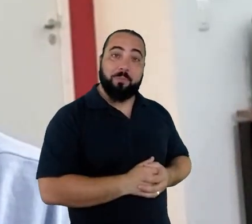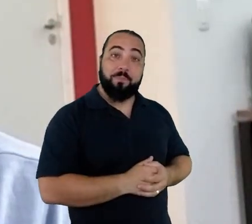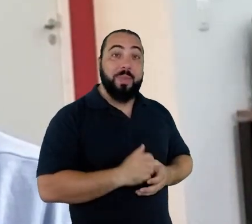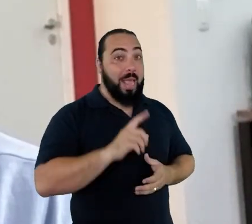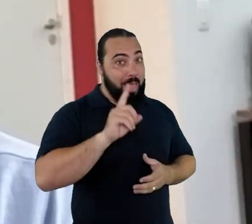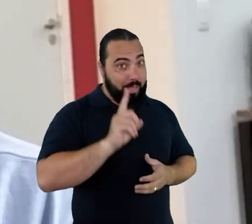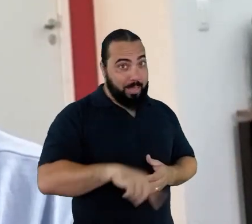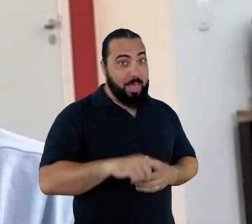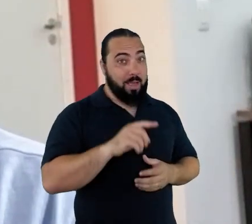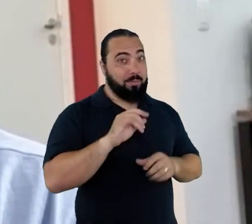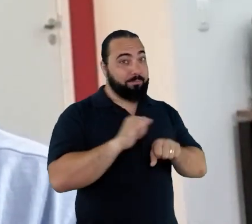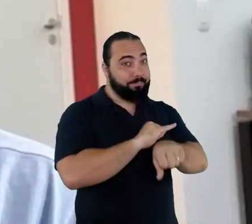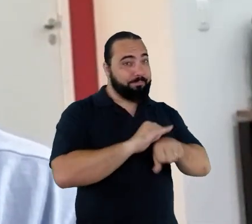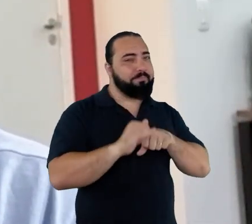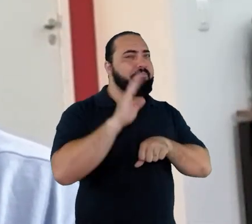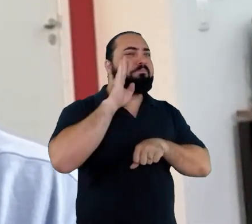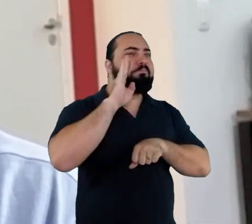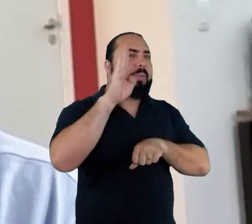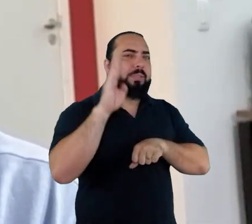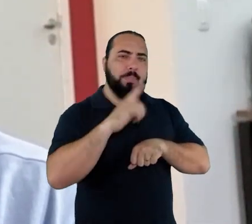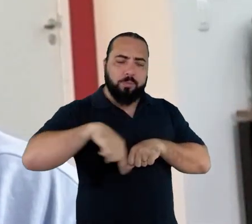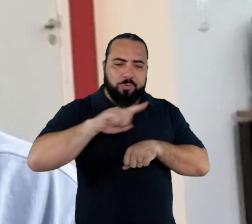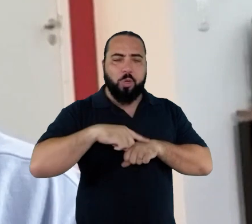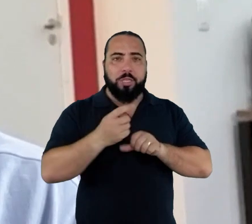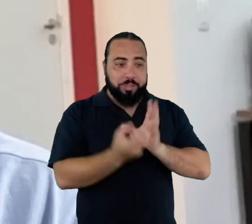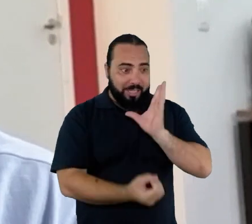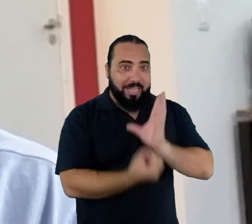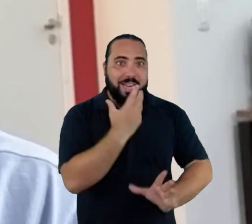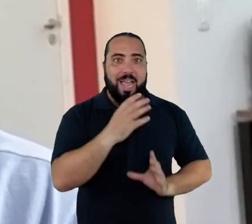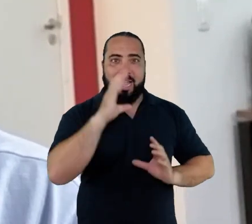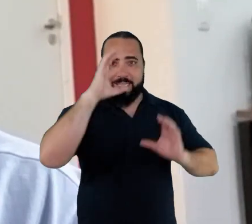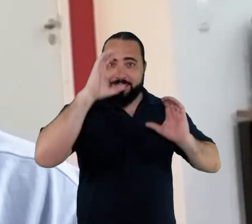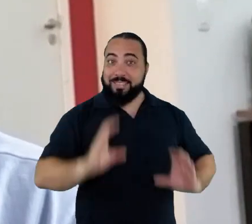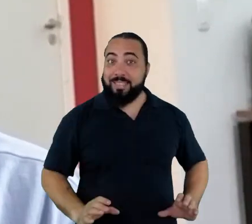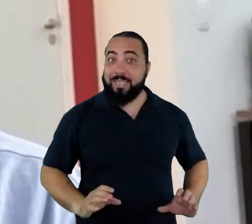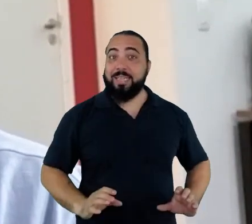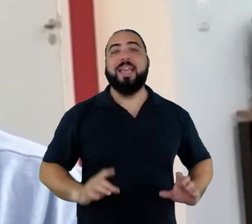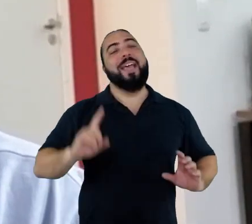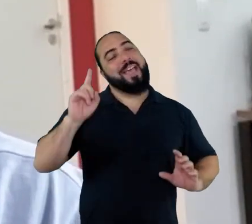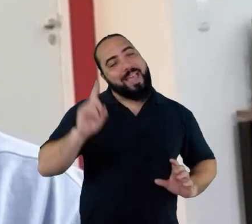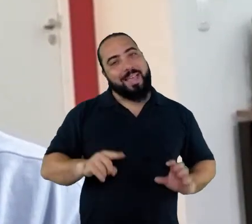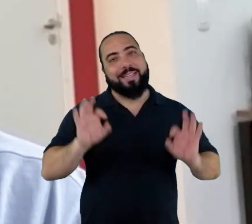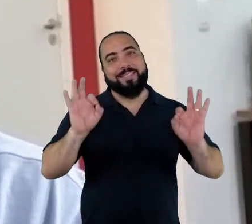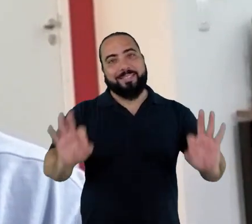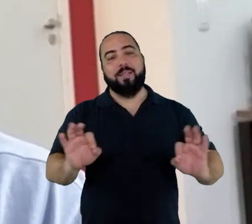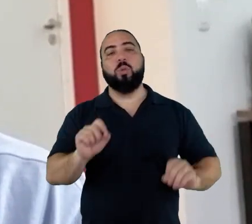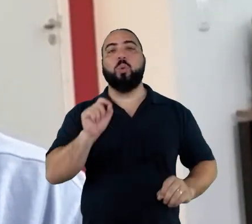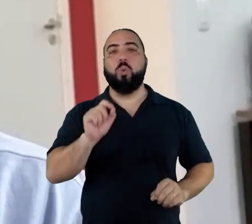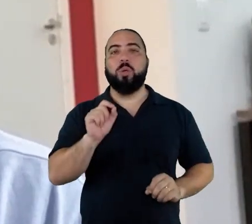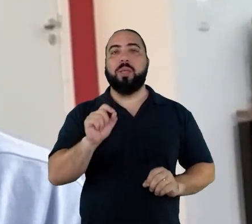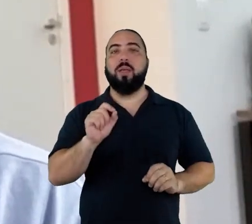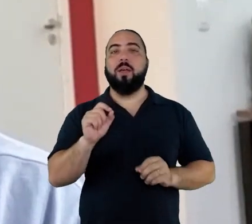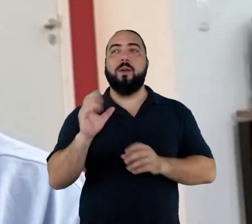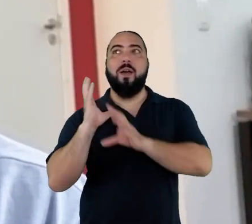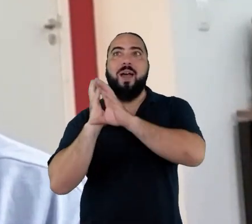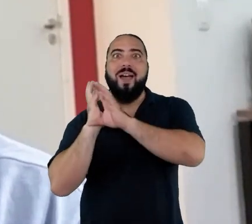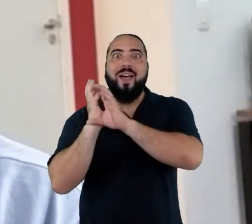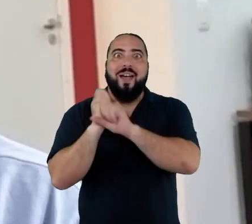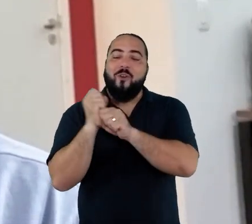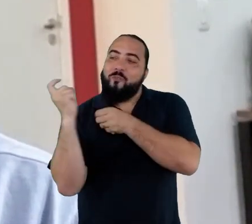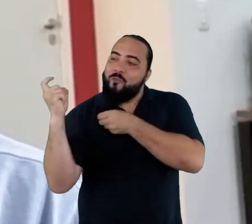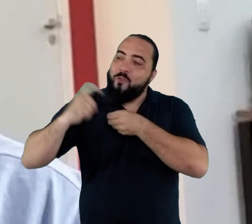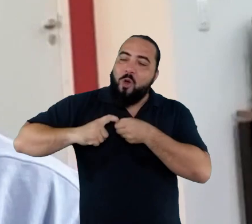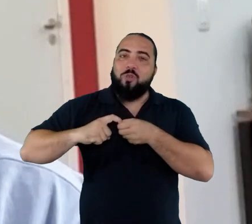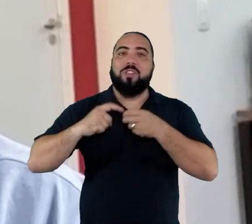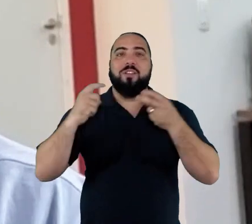uma maneira fundamental da gente formar a cidadania é, sem dúvida nenhuma,